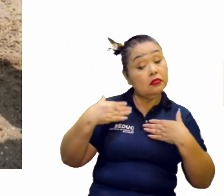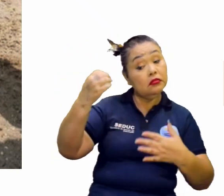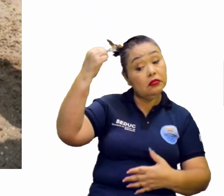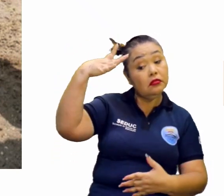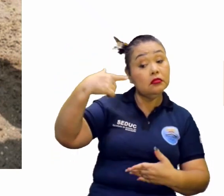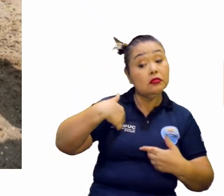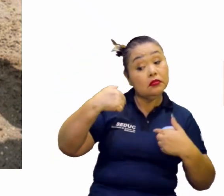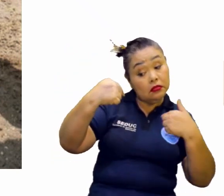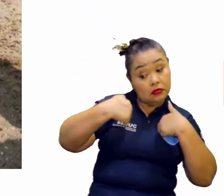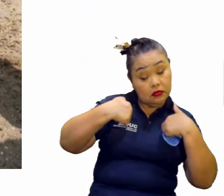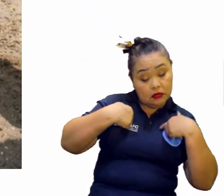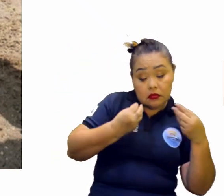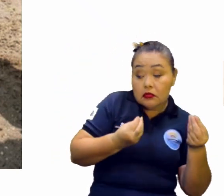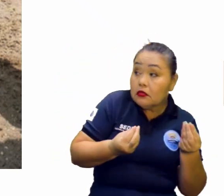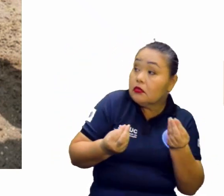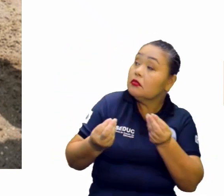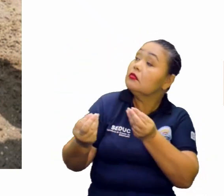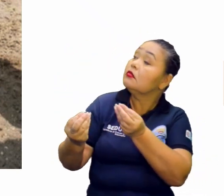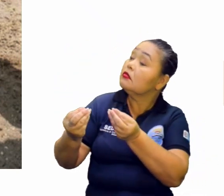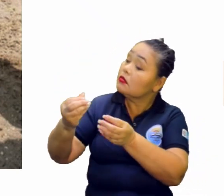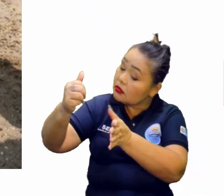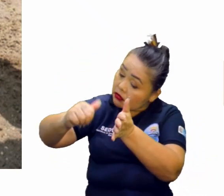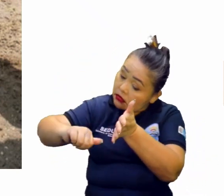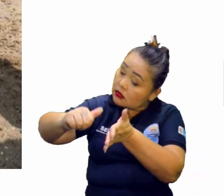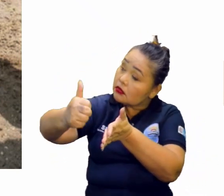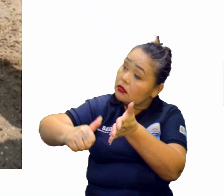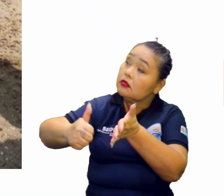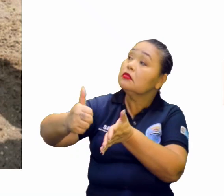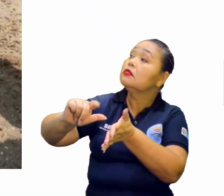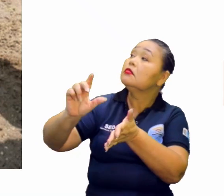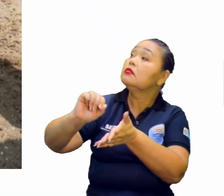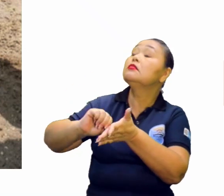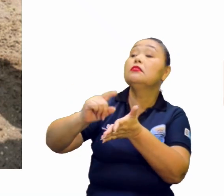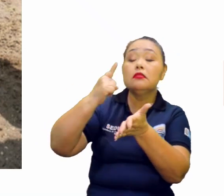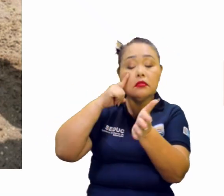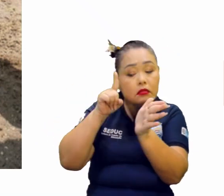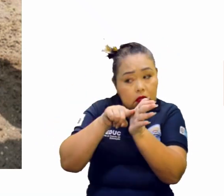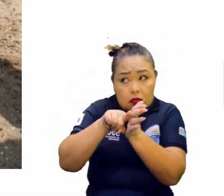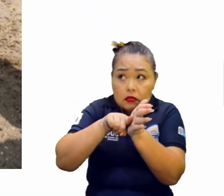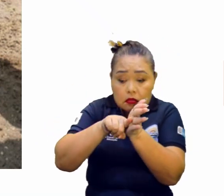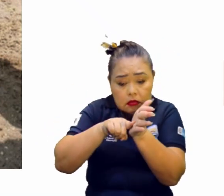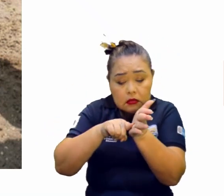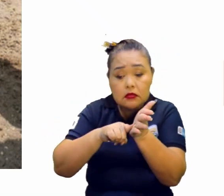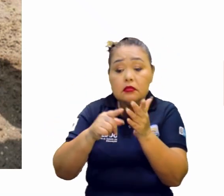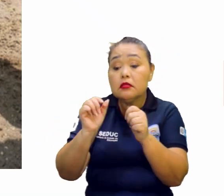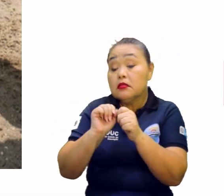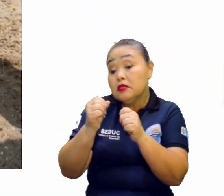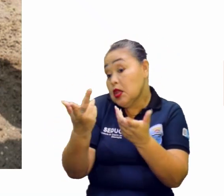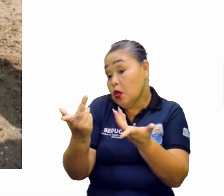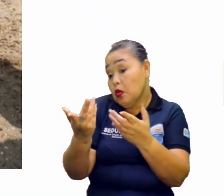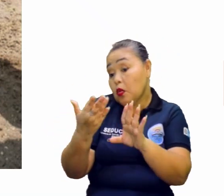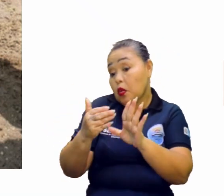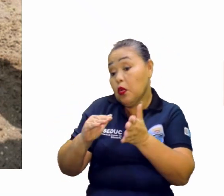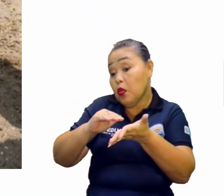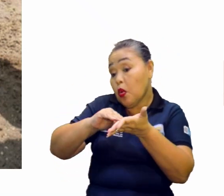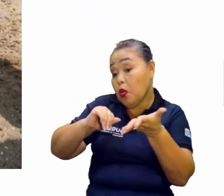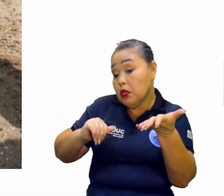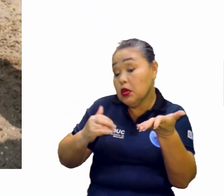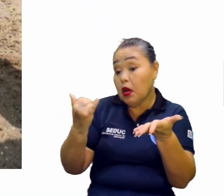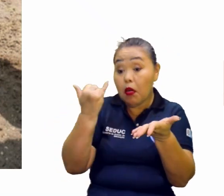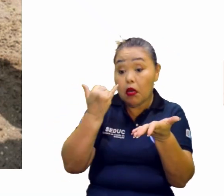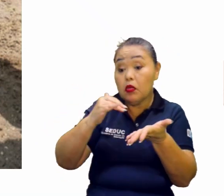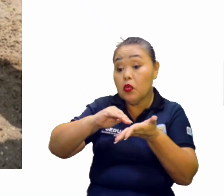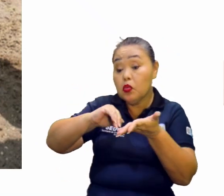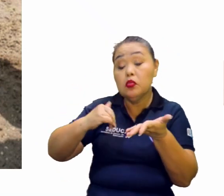análise seja feita de forma satisfatória. É a mesma coisa que eu omitir uma informação